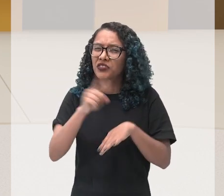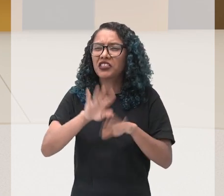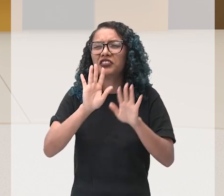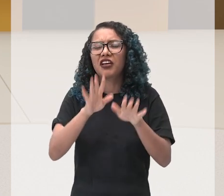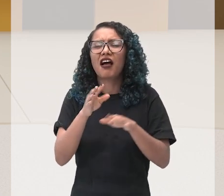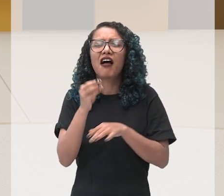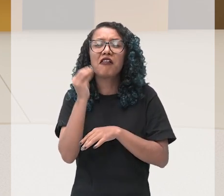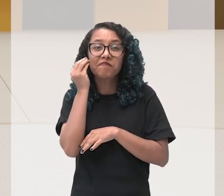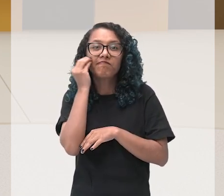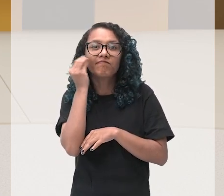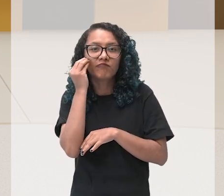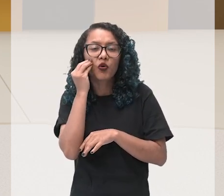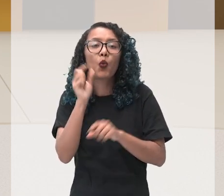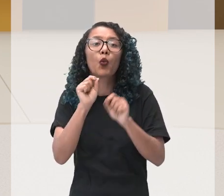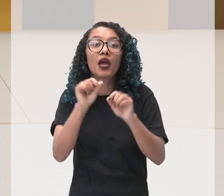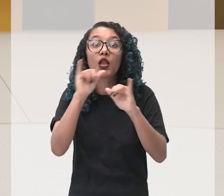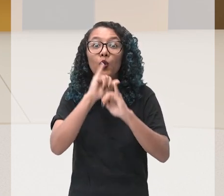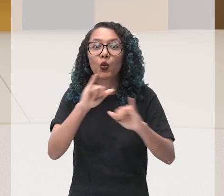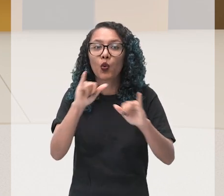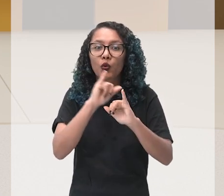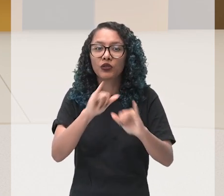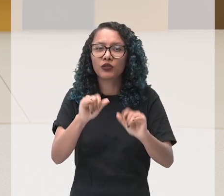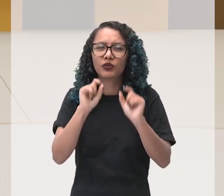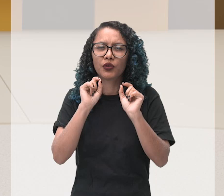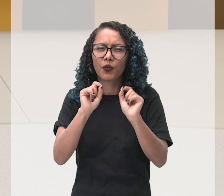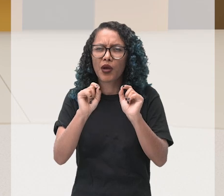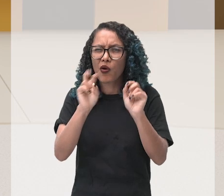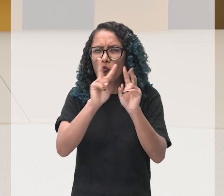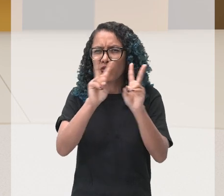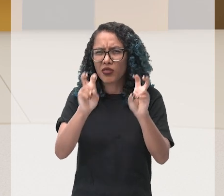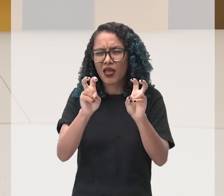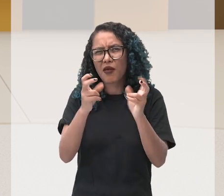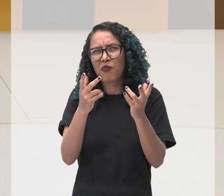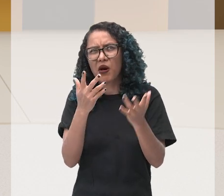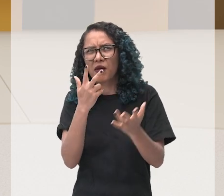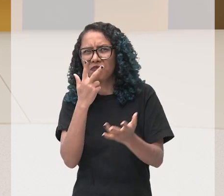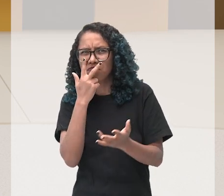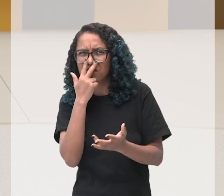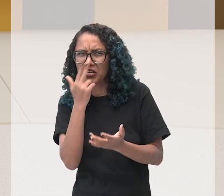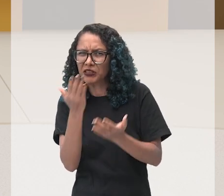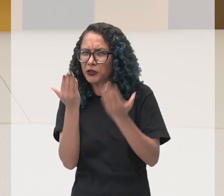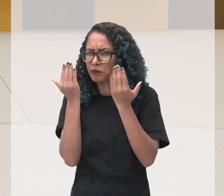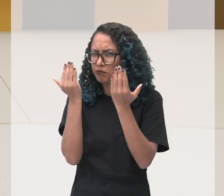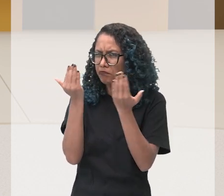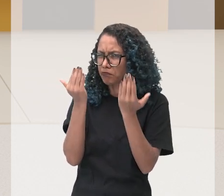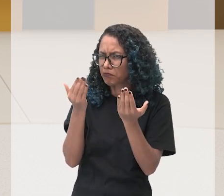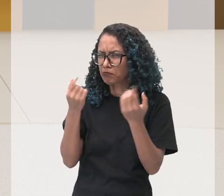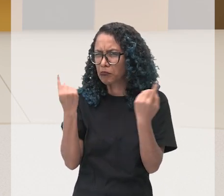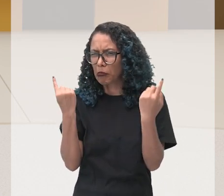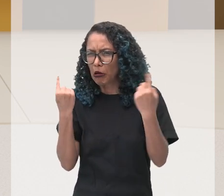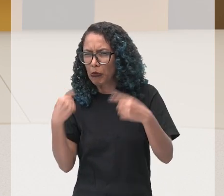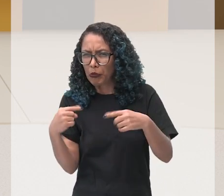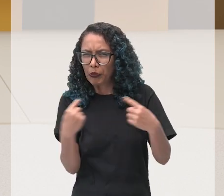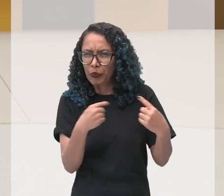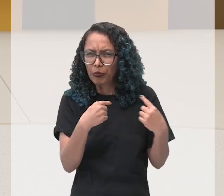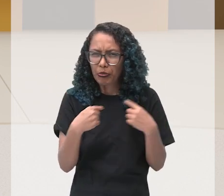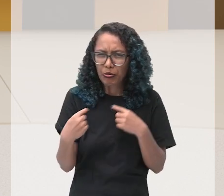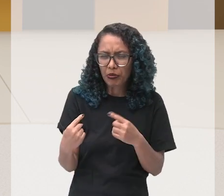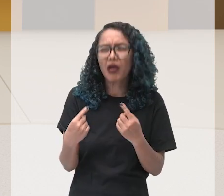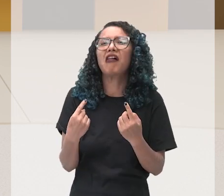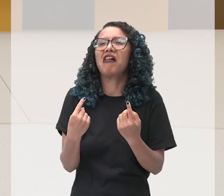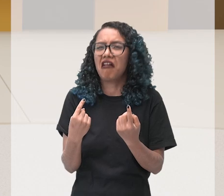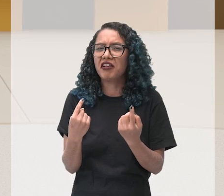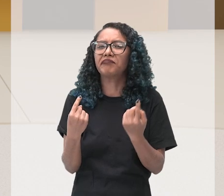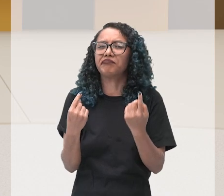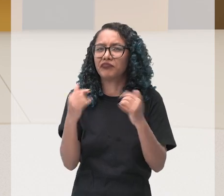momento com algum tipo de notícia, com um tema bastante duvidoso, polêmico, uma manchete